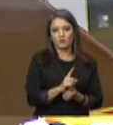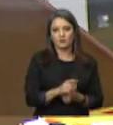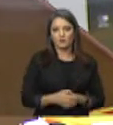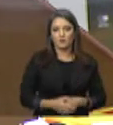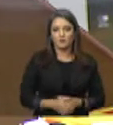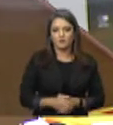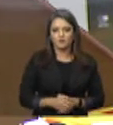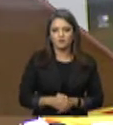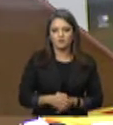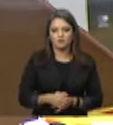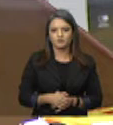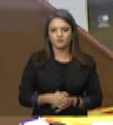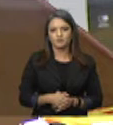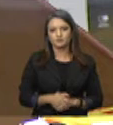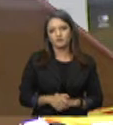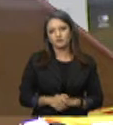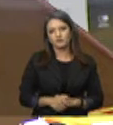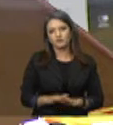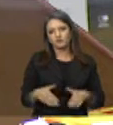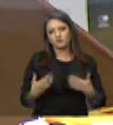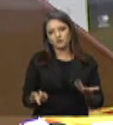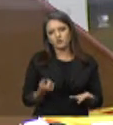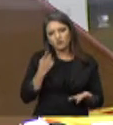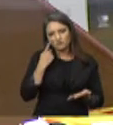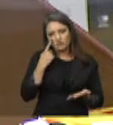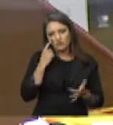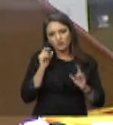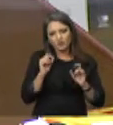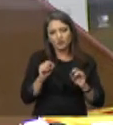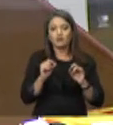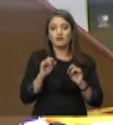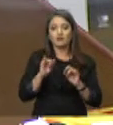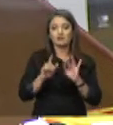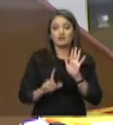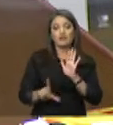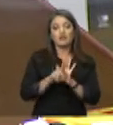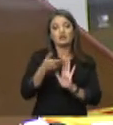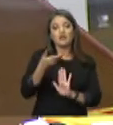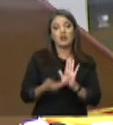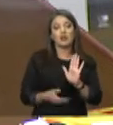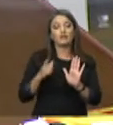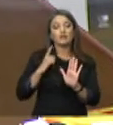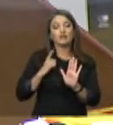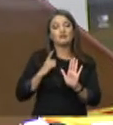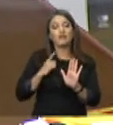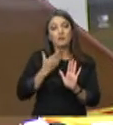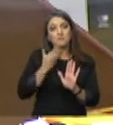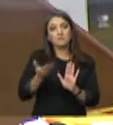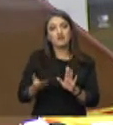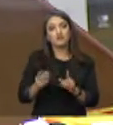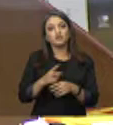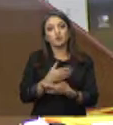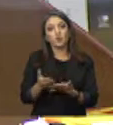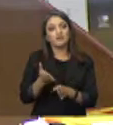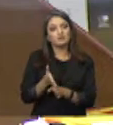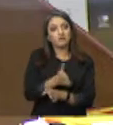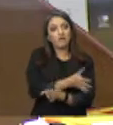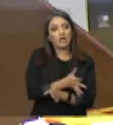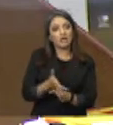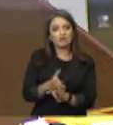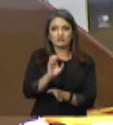instituir uma lei retroativa pois bem verificamos antes de tudo se O legislador quis a retroação da lei 14230 de